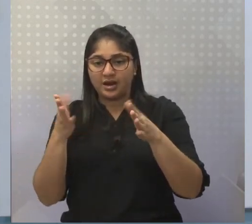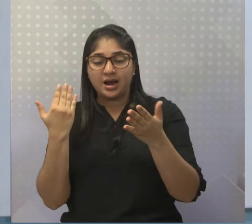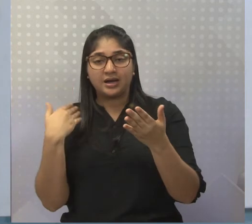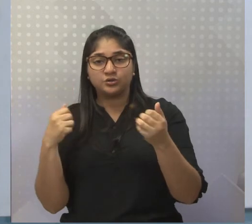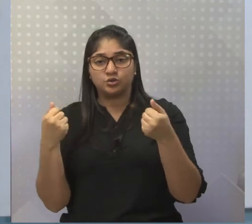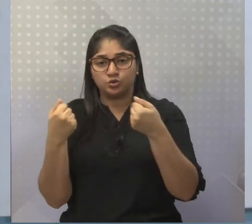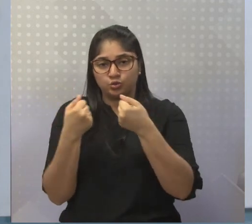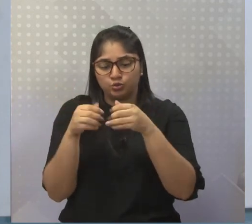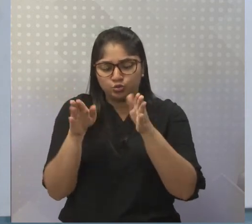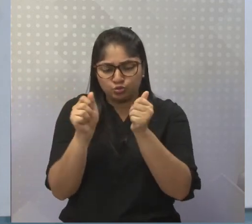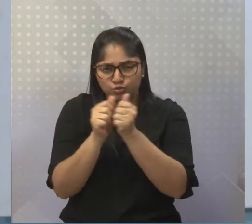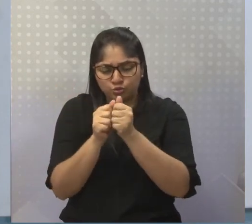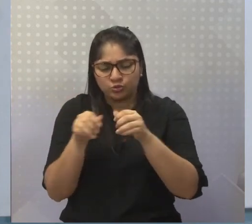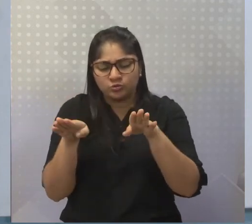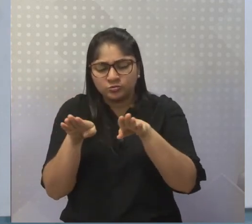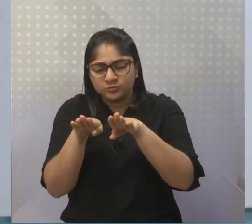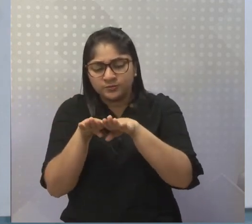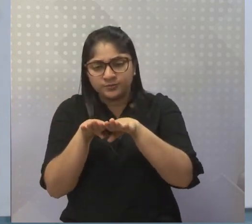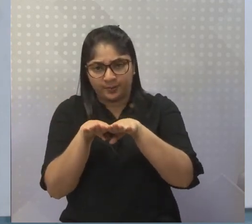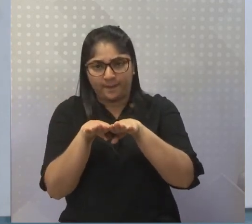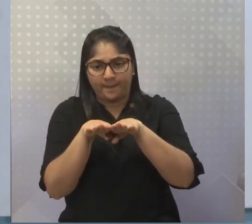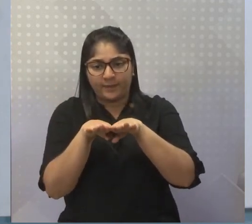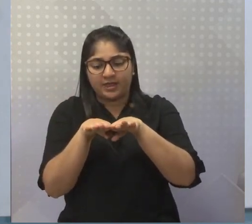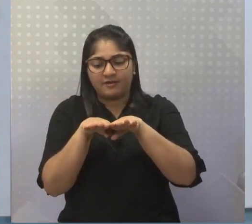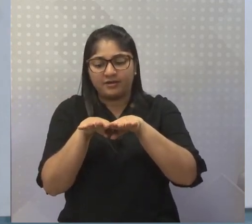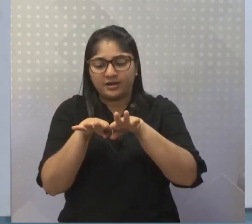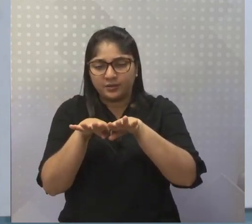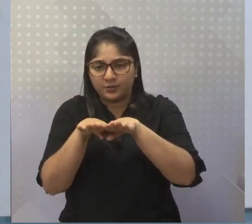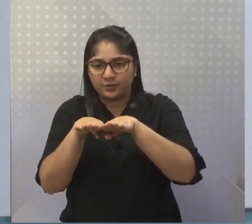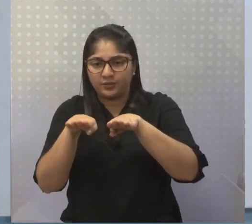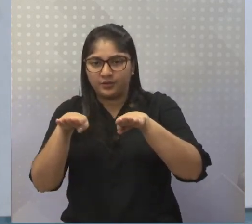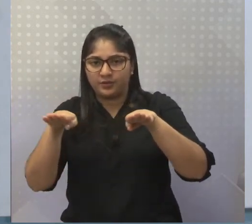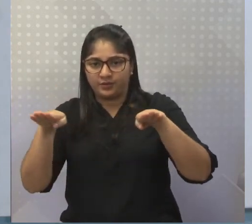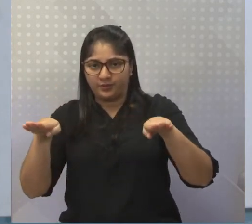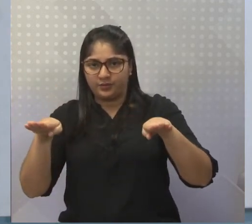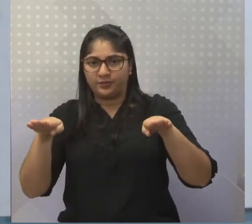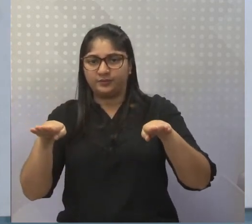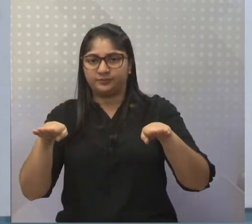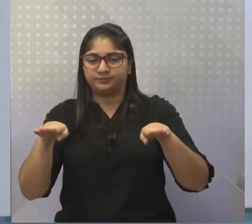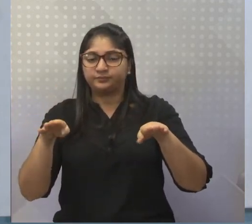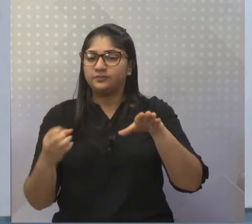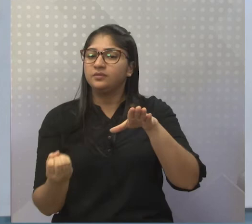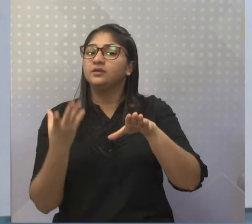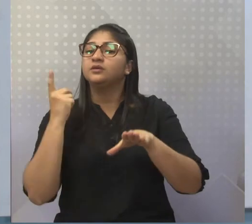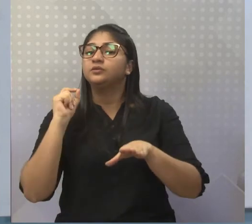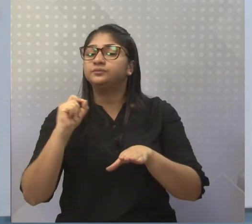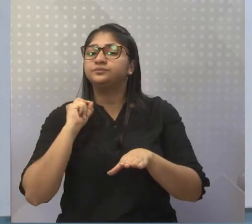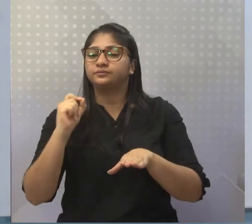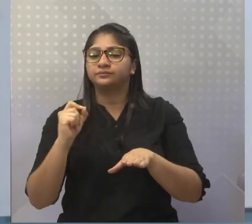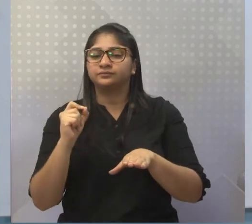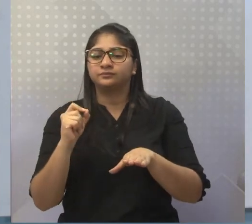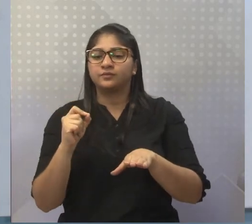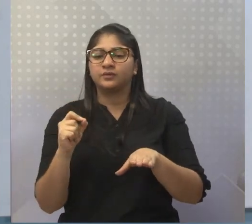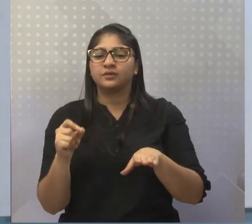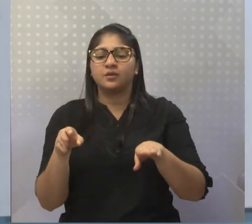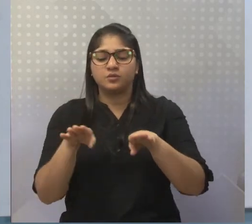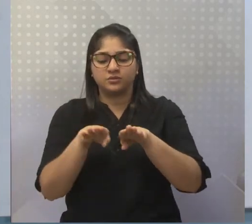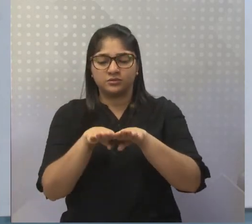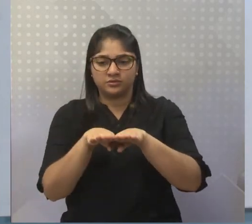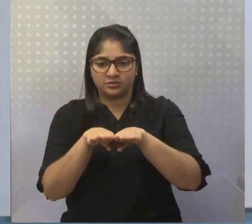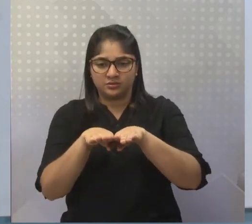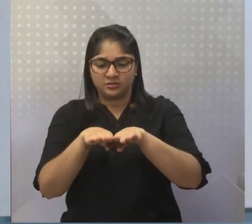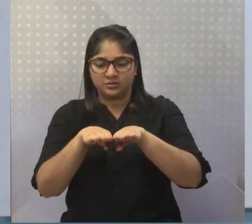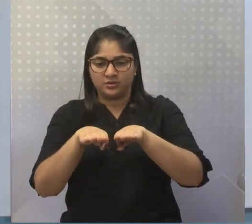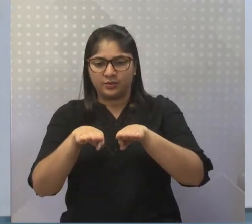então quando elas estão se afastando é morrendo de ver gente o que acontece a partir do momento que